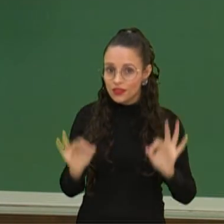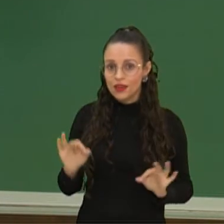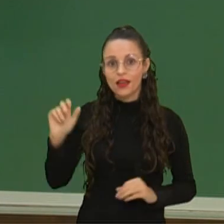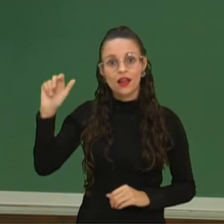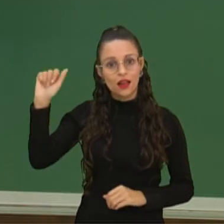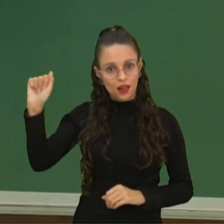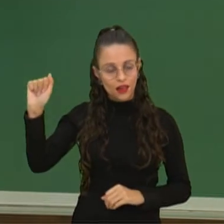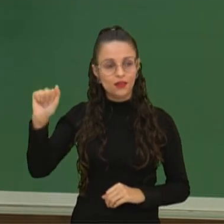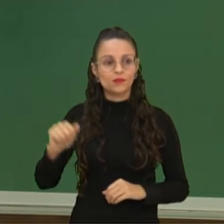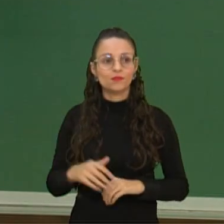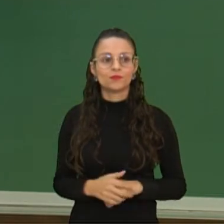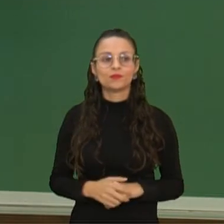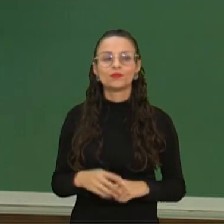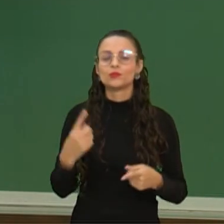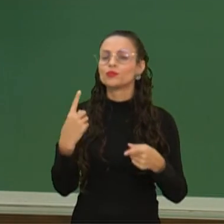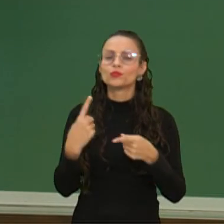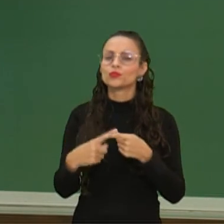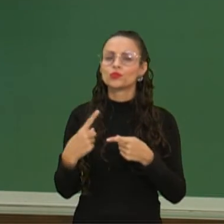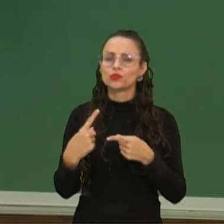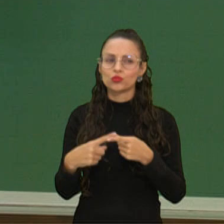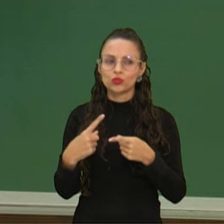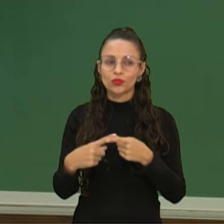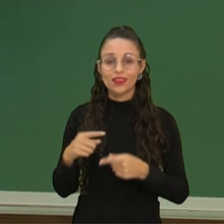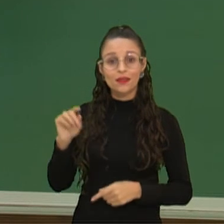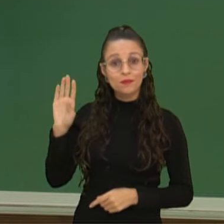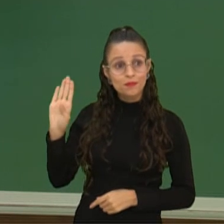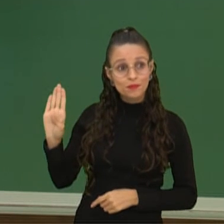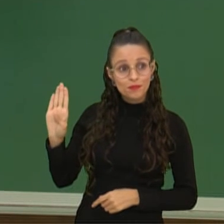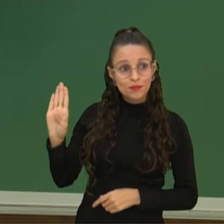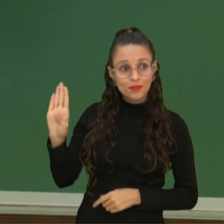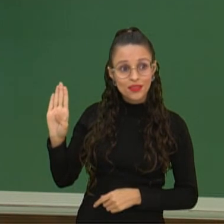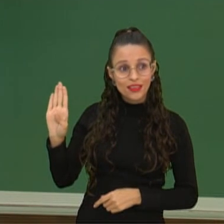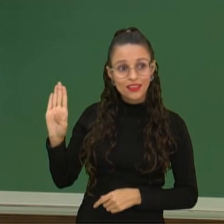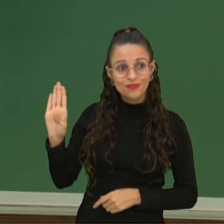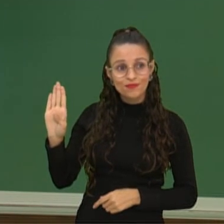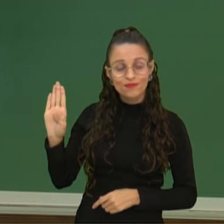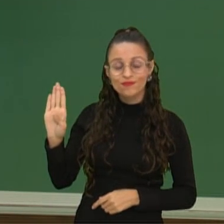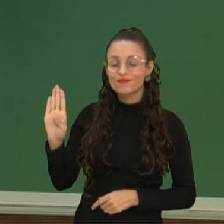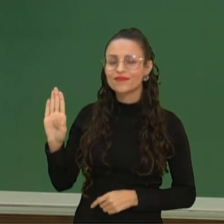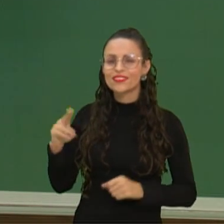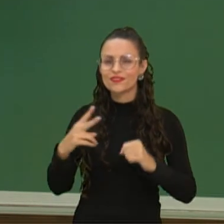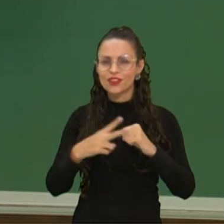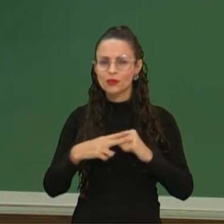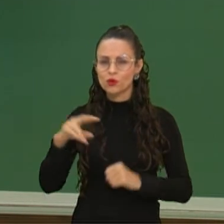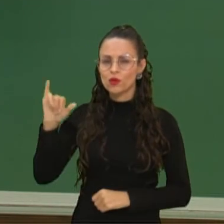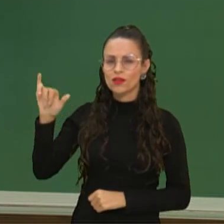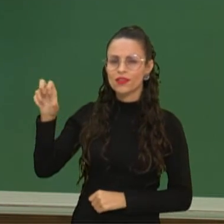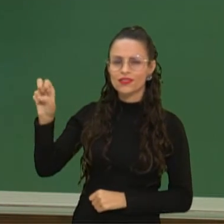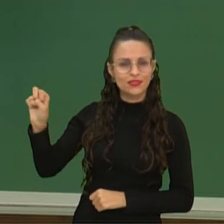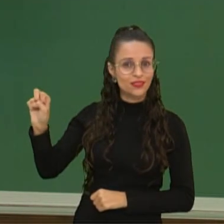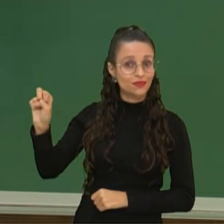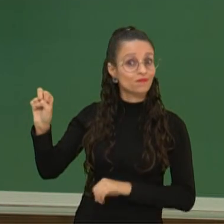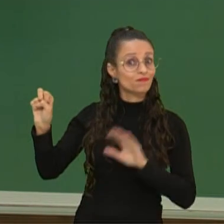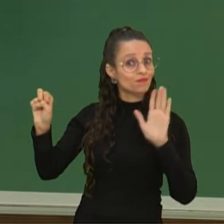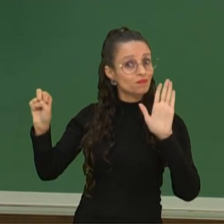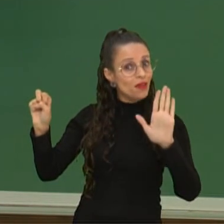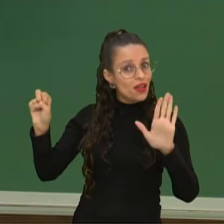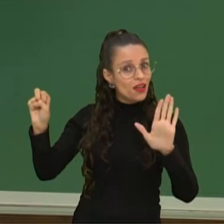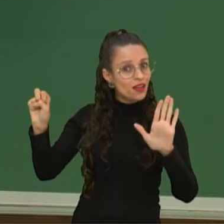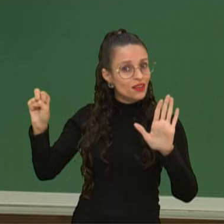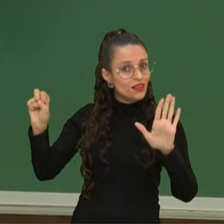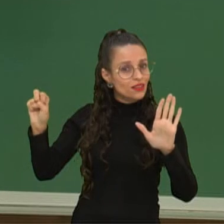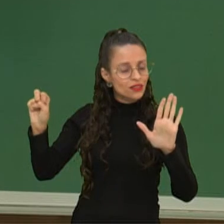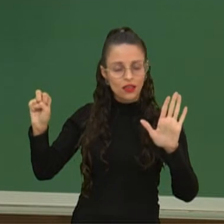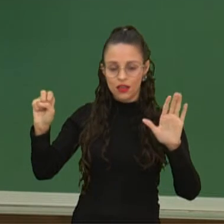A, justamente porque na letra B eu coloquei o verbo to be is. Mas acontece que na